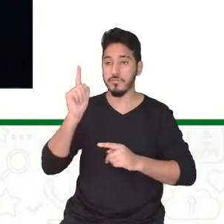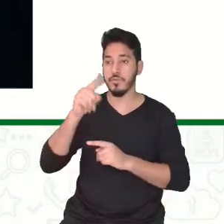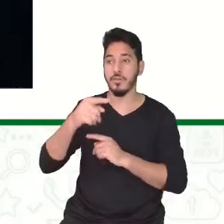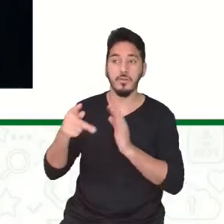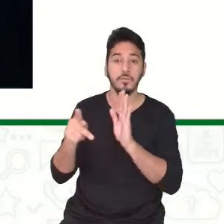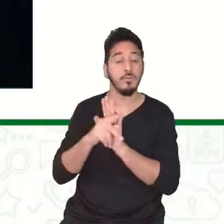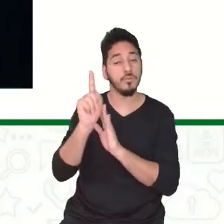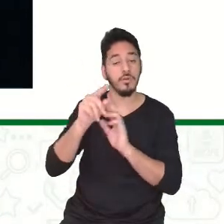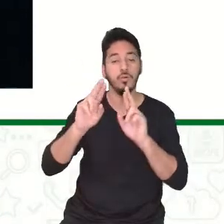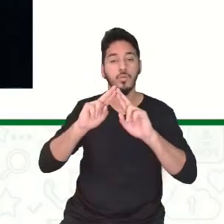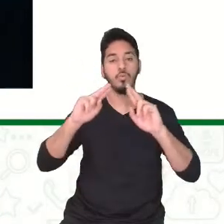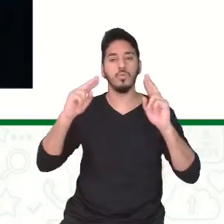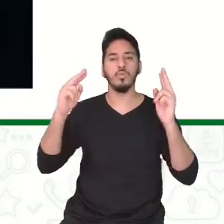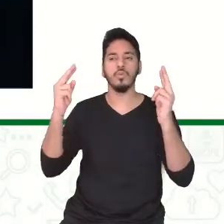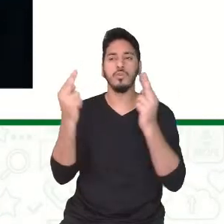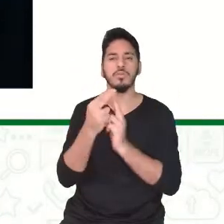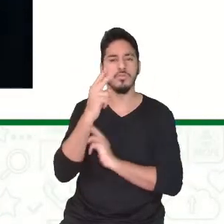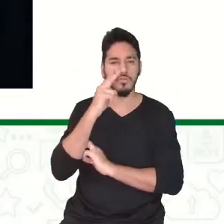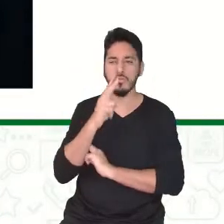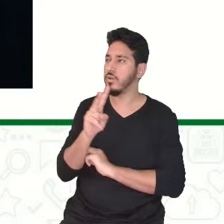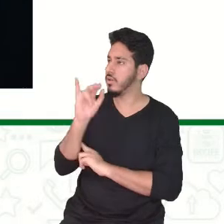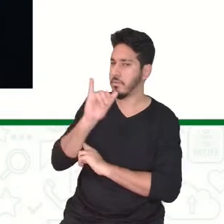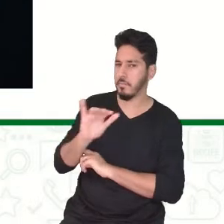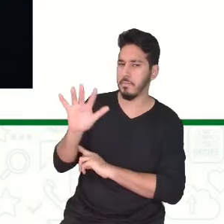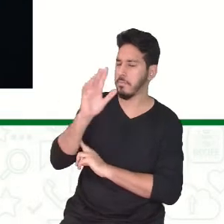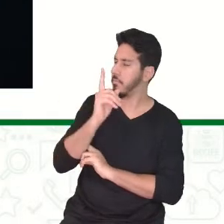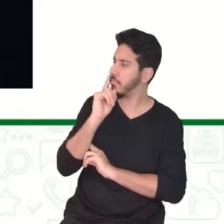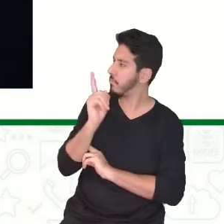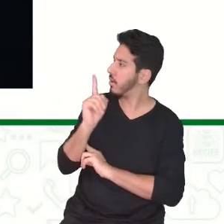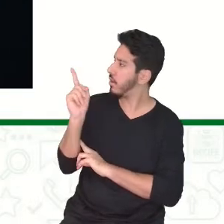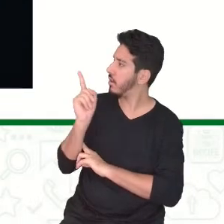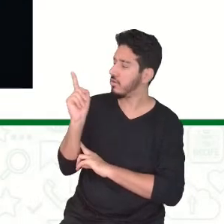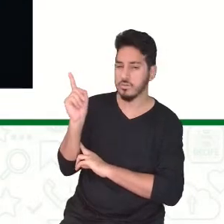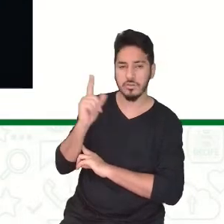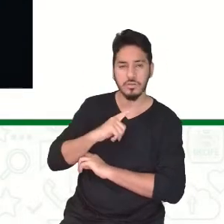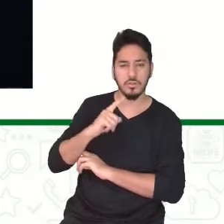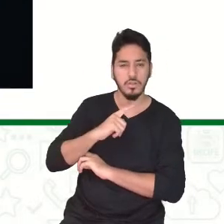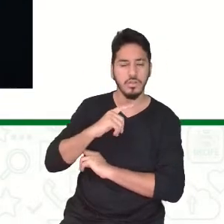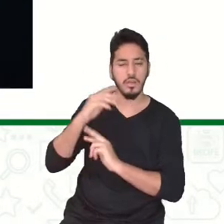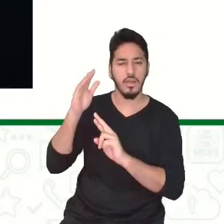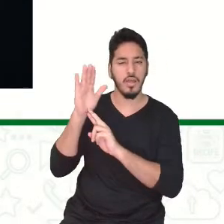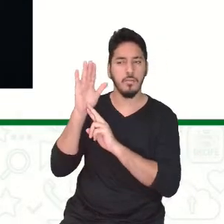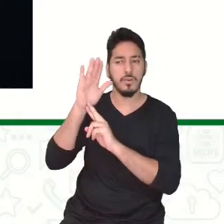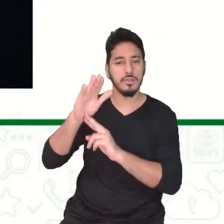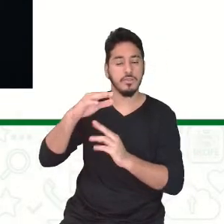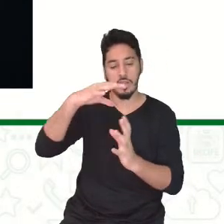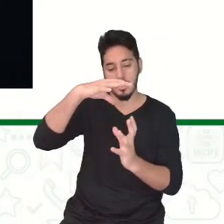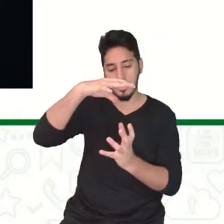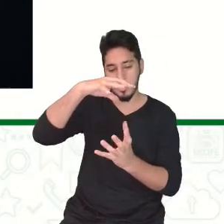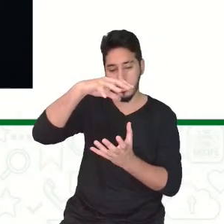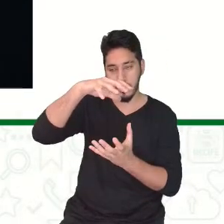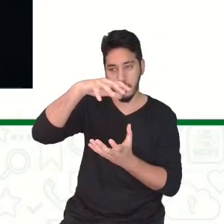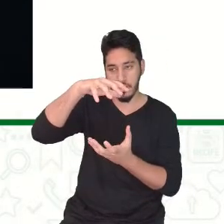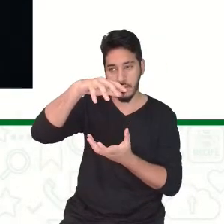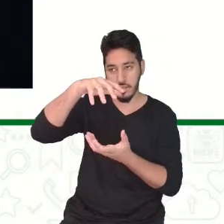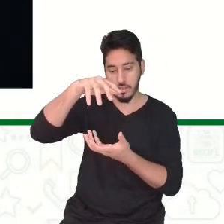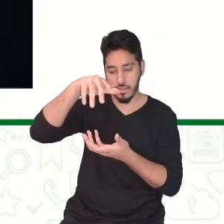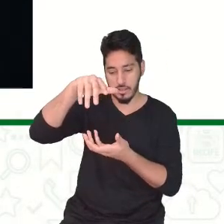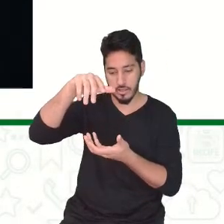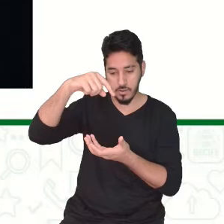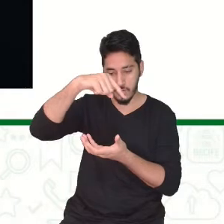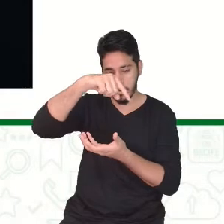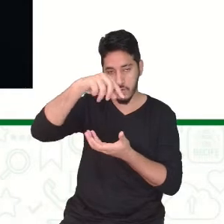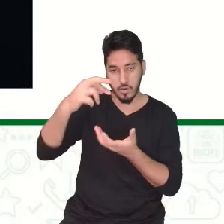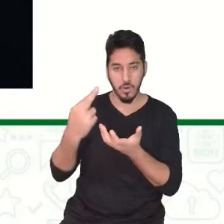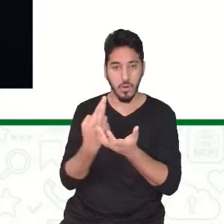um universo. Vocês veem essa imagem representando o nosso planeta. O planeta Terra vai fazer esse movimento de